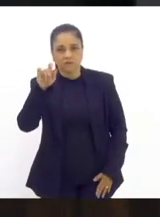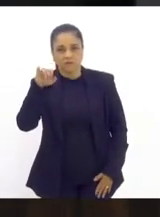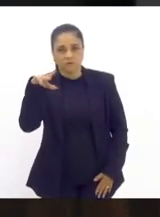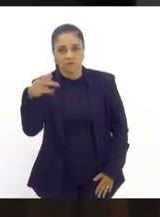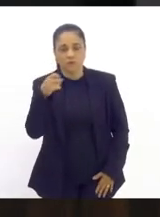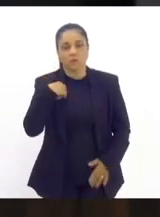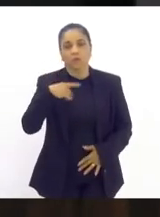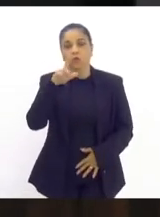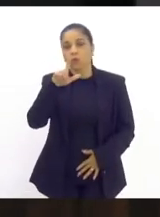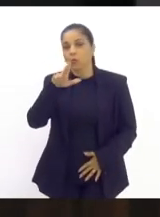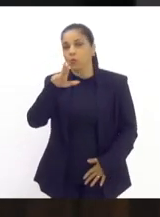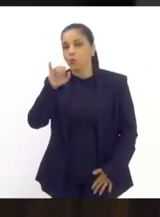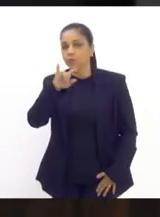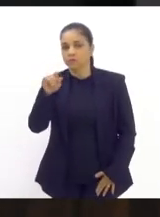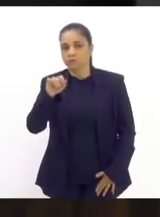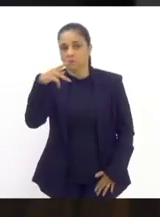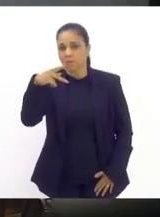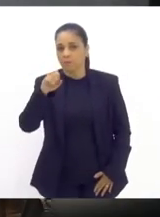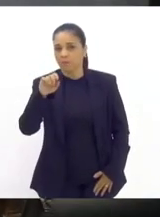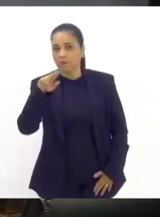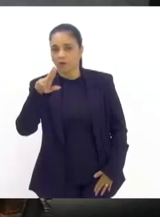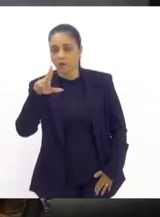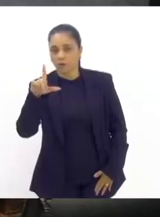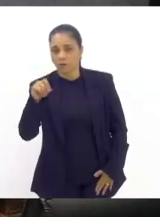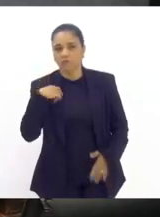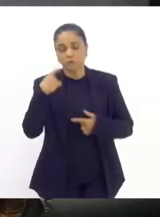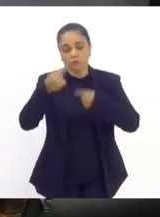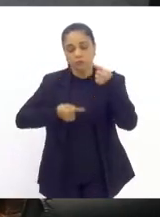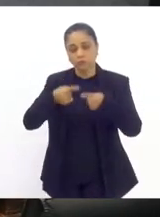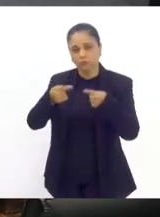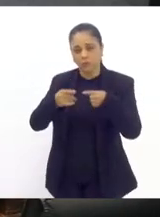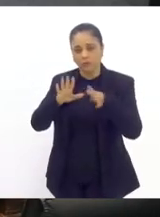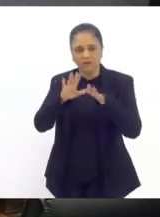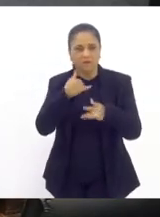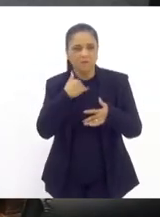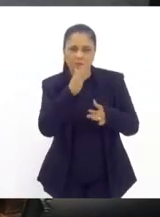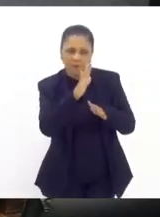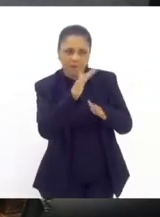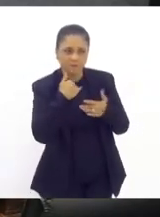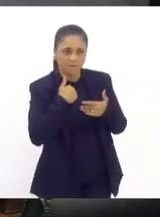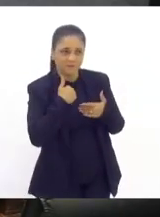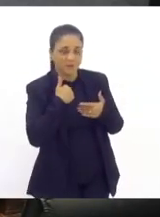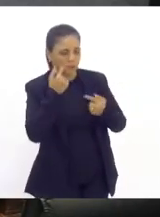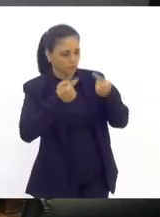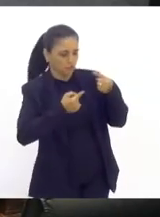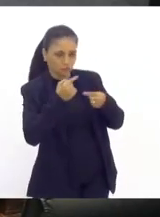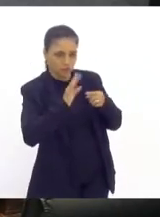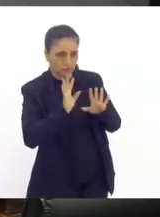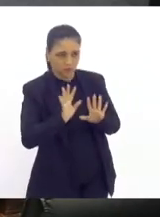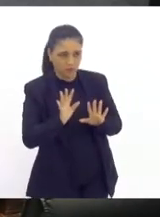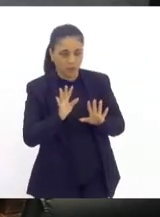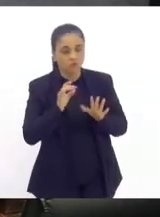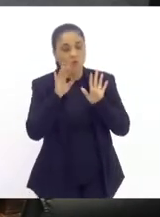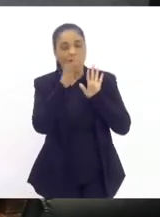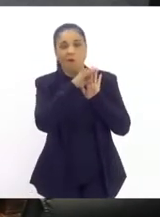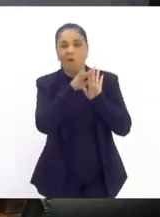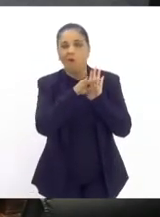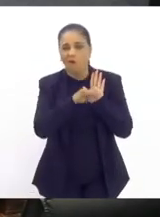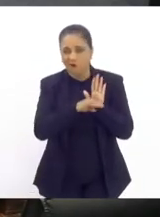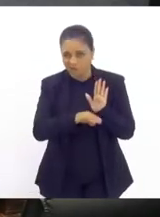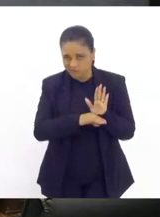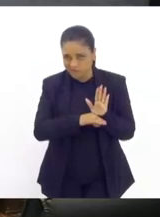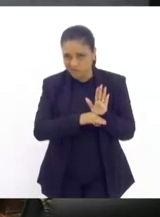Luiz Paulo em discussão para discutir não só eu não vou discutir eu sou a questão de ordem